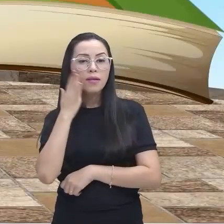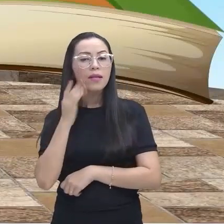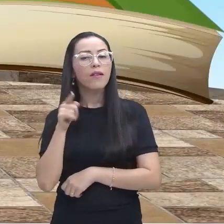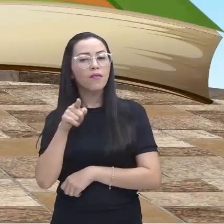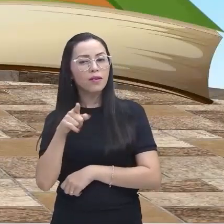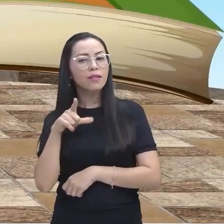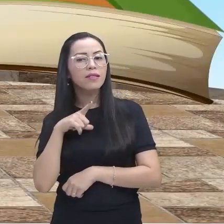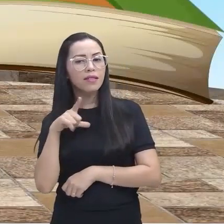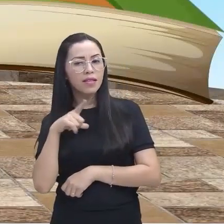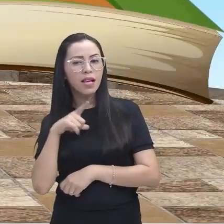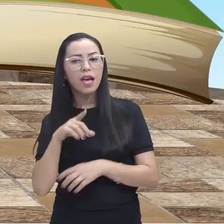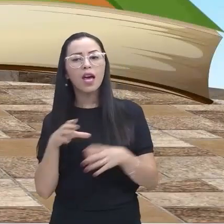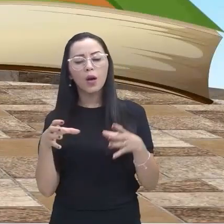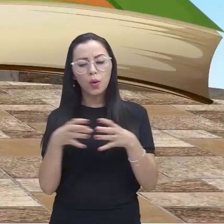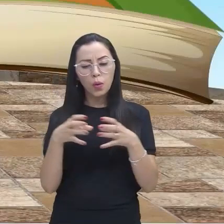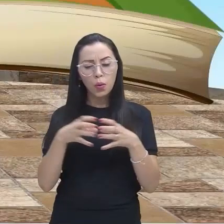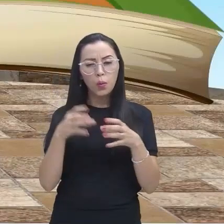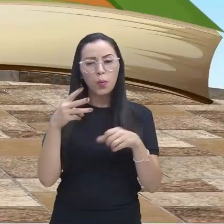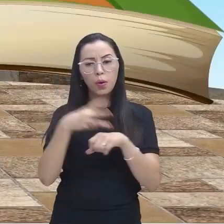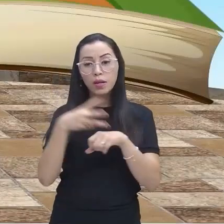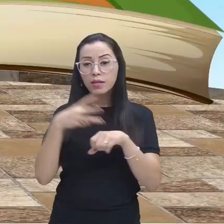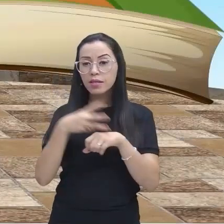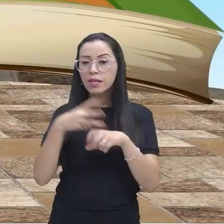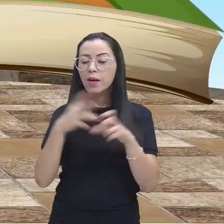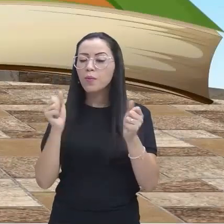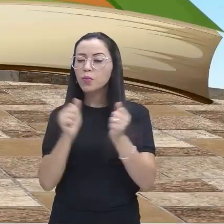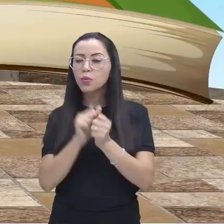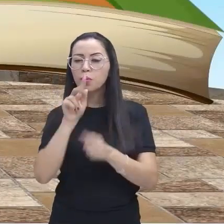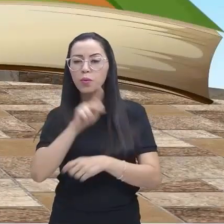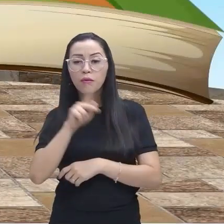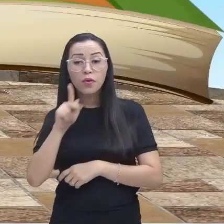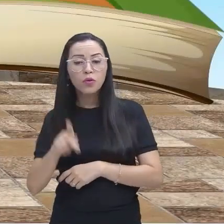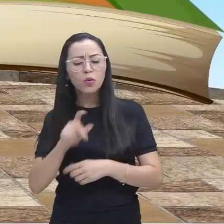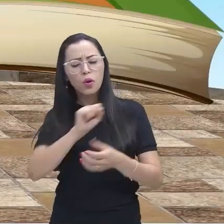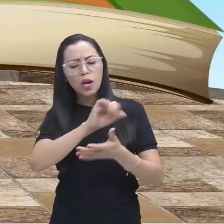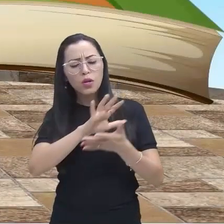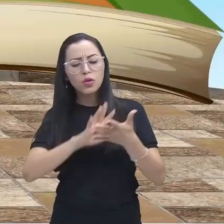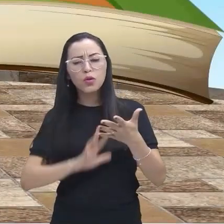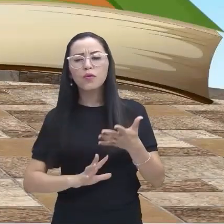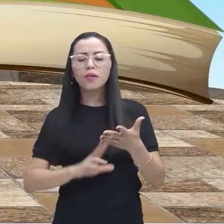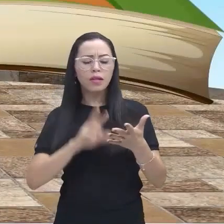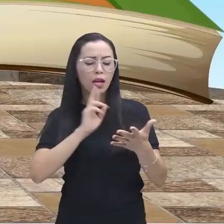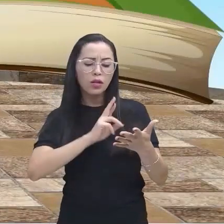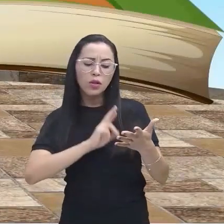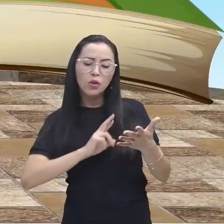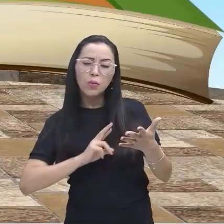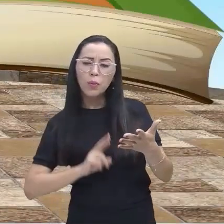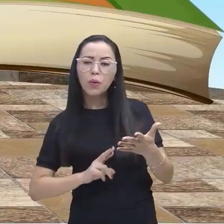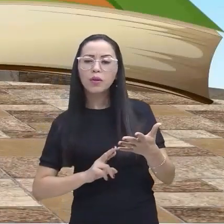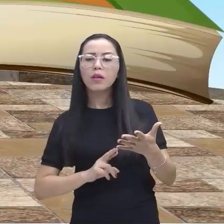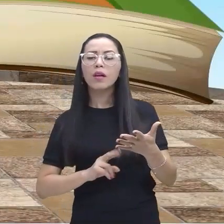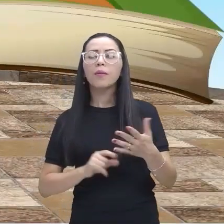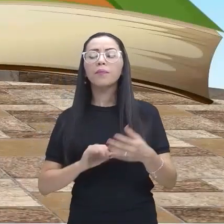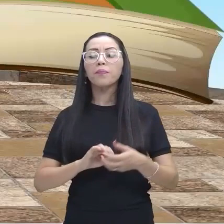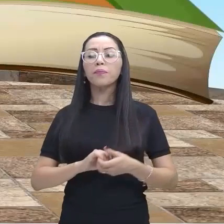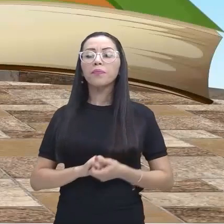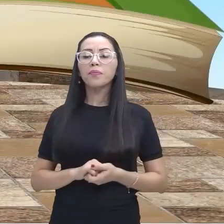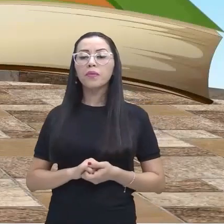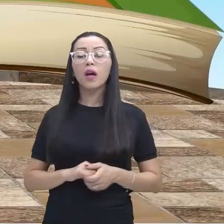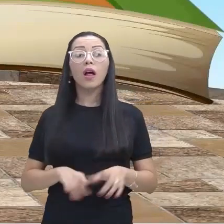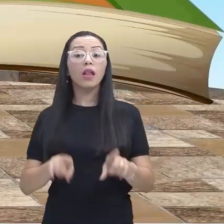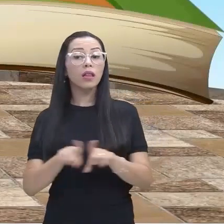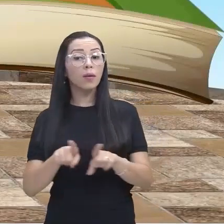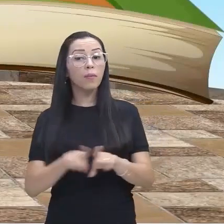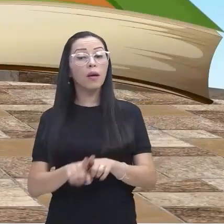seus coleguinhas, com a sua professora, fazendo as atividades que ela manda, fazendo as atividades que a mamãe e o